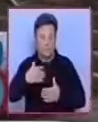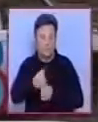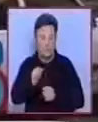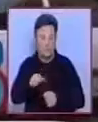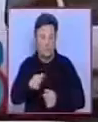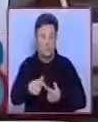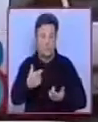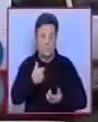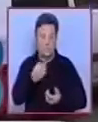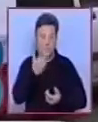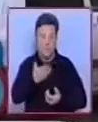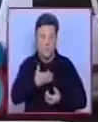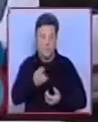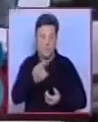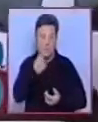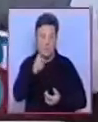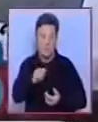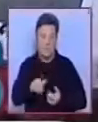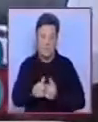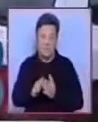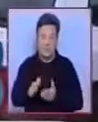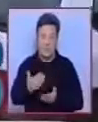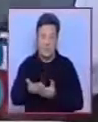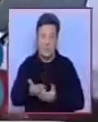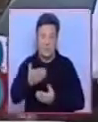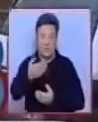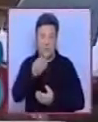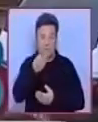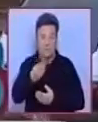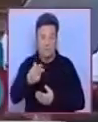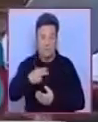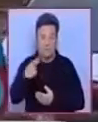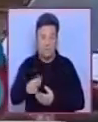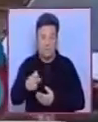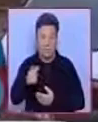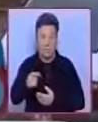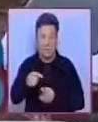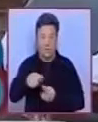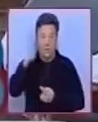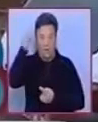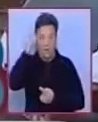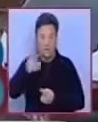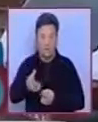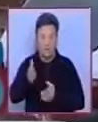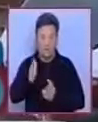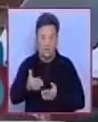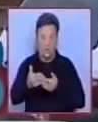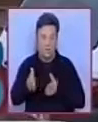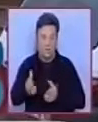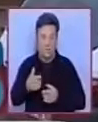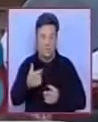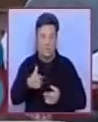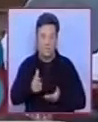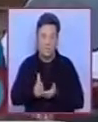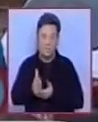Dizer também que as candidaturas para as 7 maravilhas de Portugal, aldeias, já abriram, vão